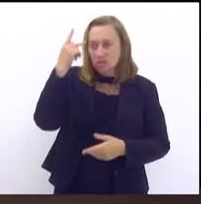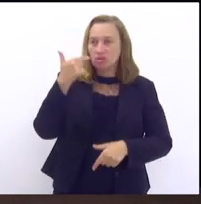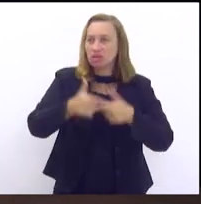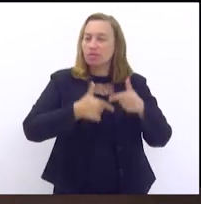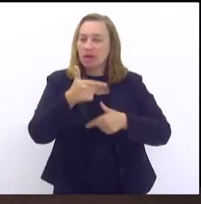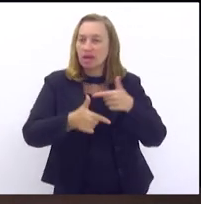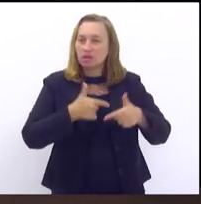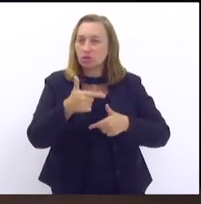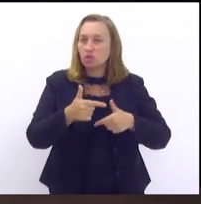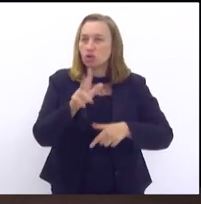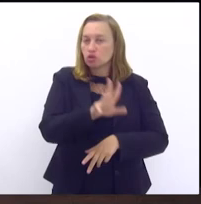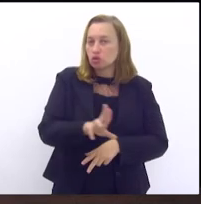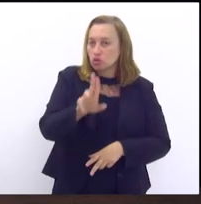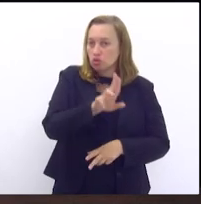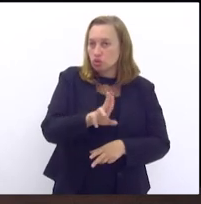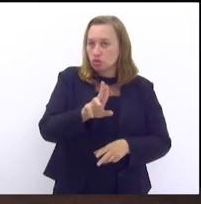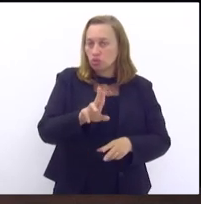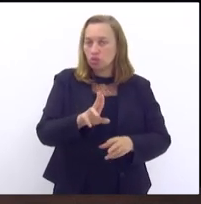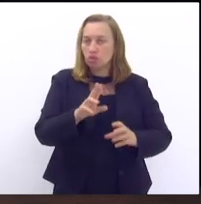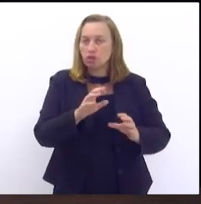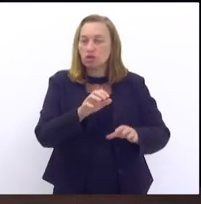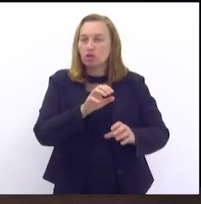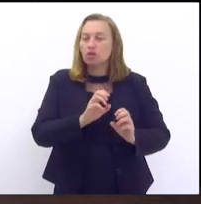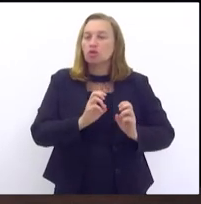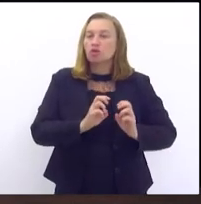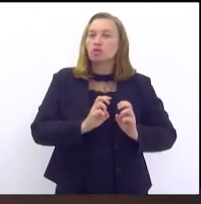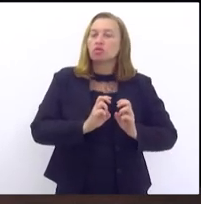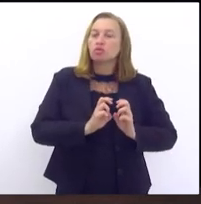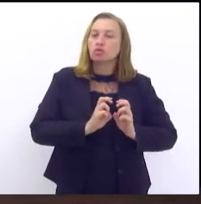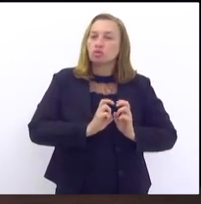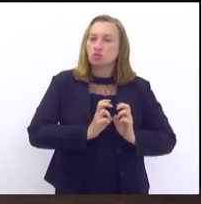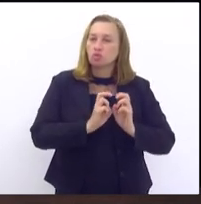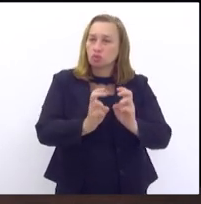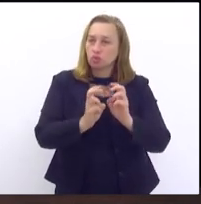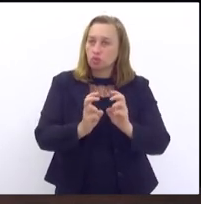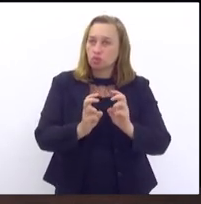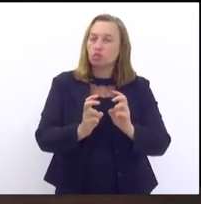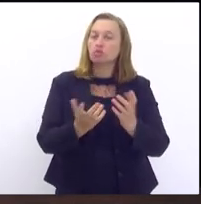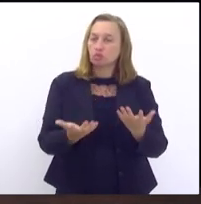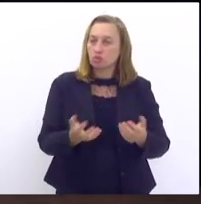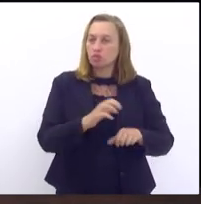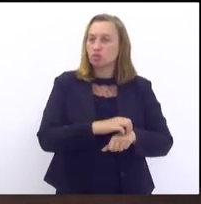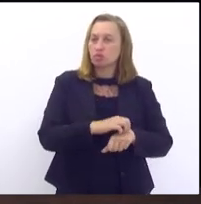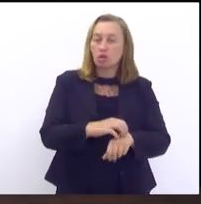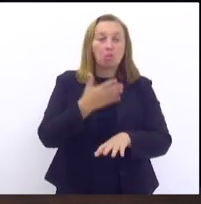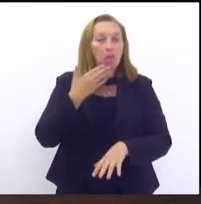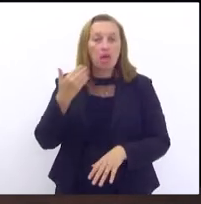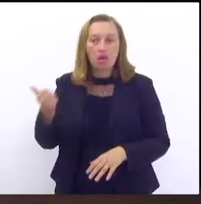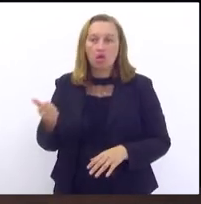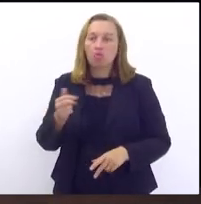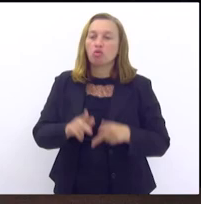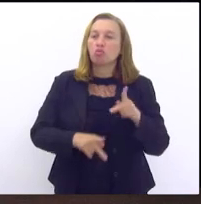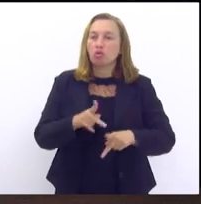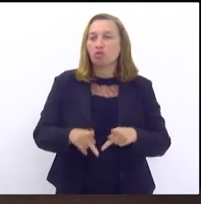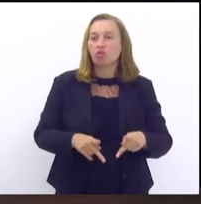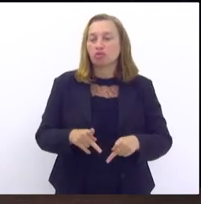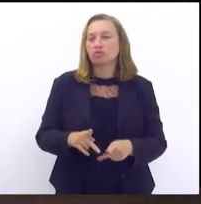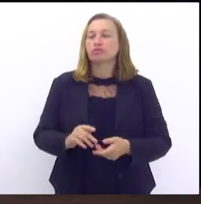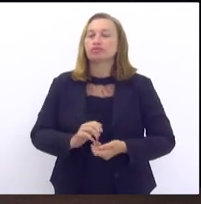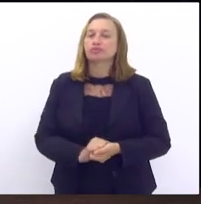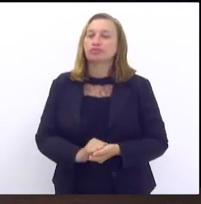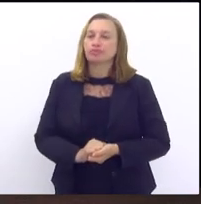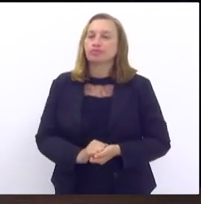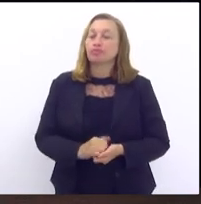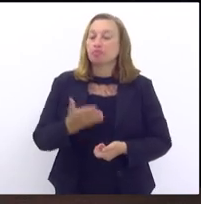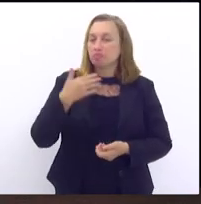passageiro, utilizar o sistema de transporte ferroviário, que é o transporte ferroviário o melhor para a população de baixa renda. Esse é